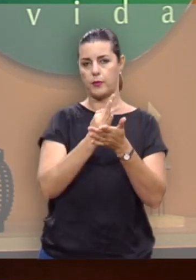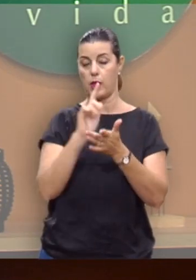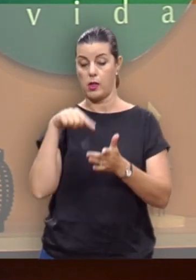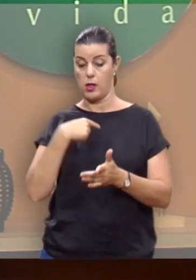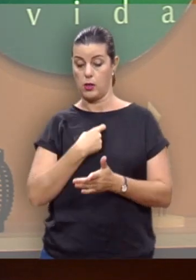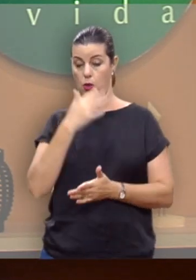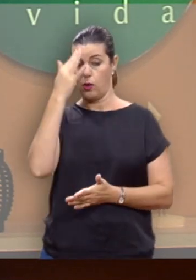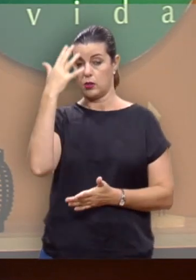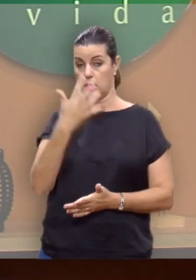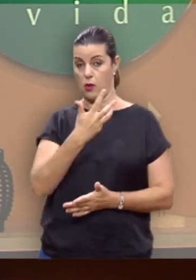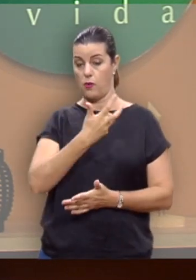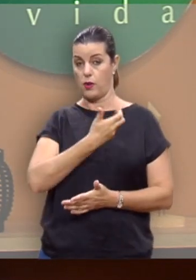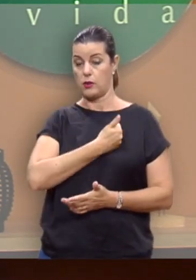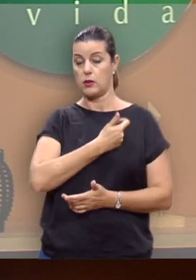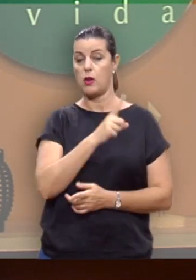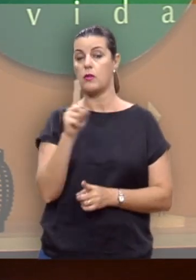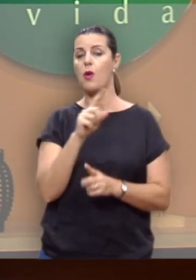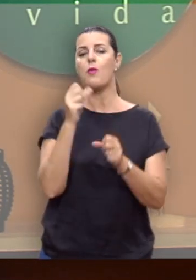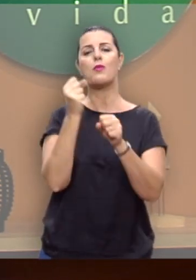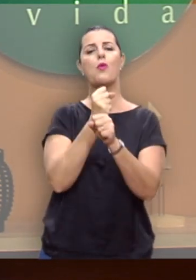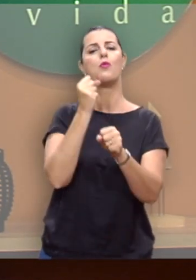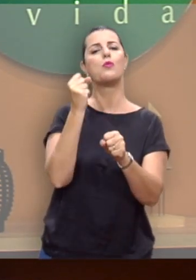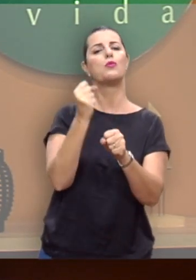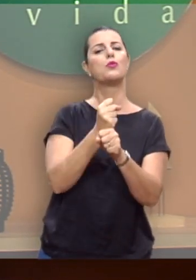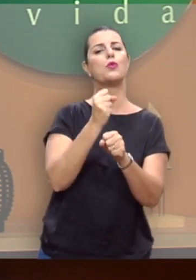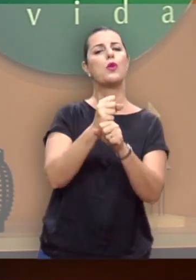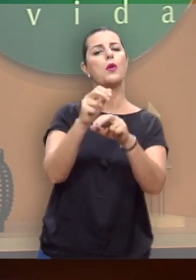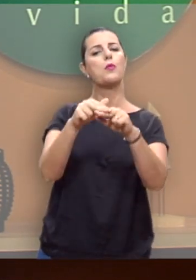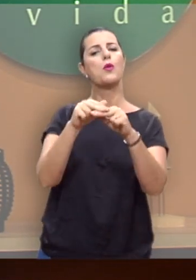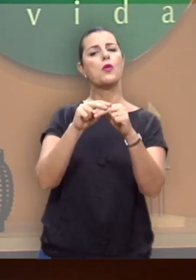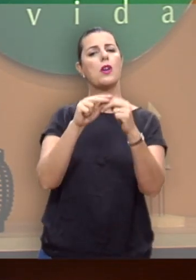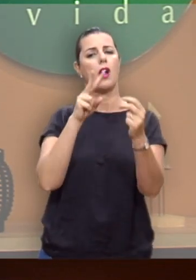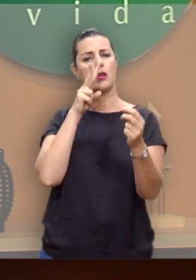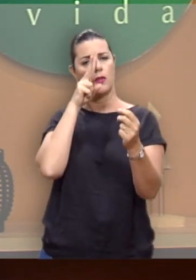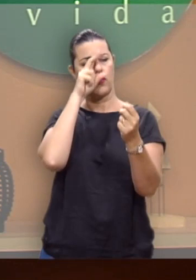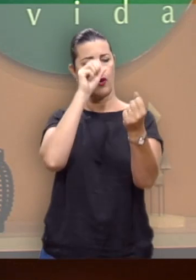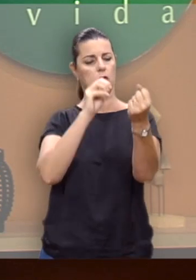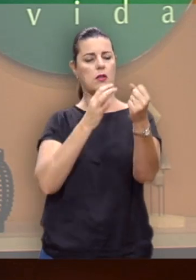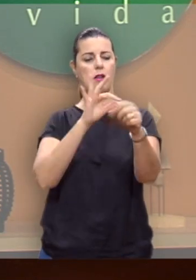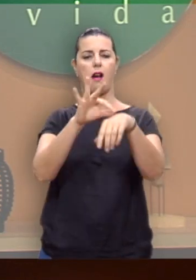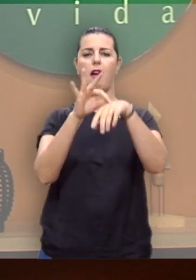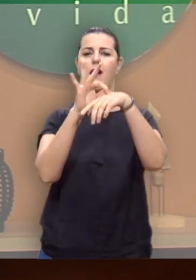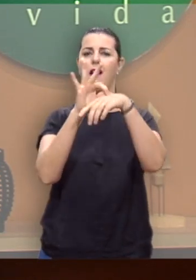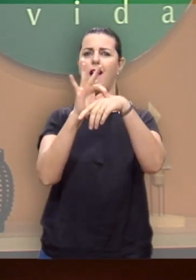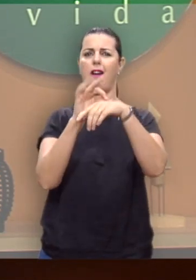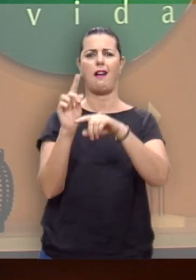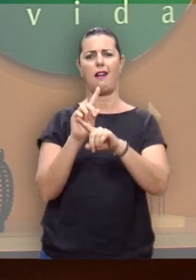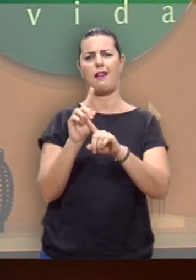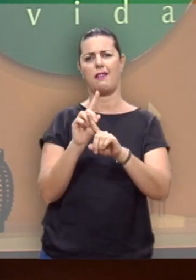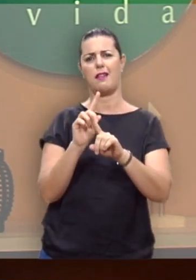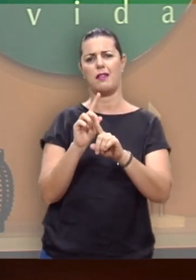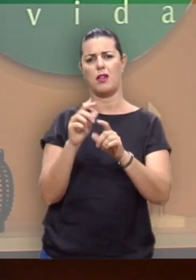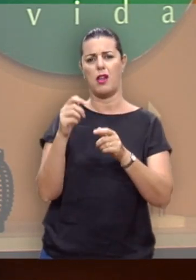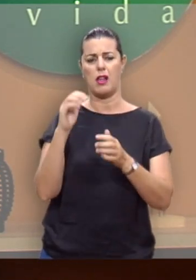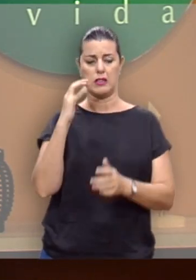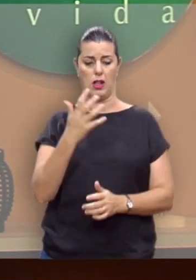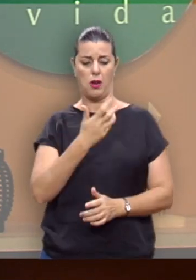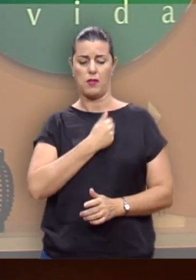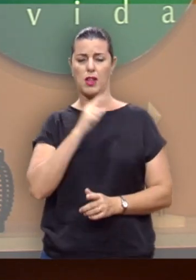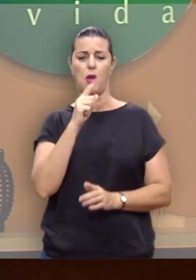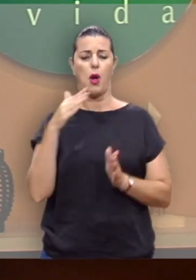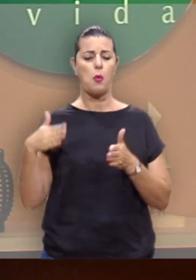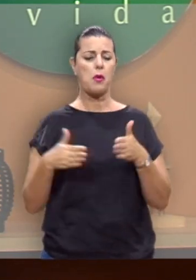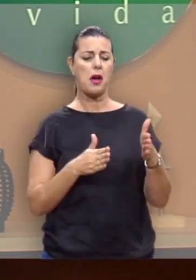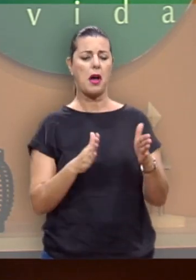nossa salvação não é construída pelo braço da carne. A salvação não é um caminho que